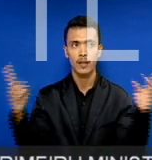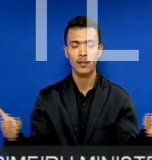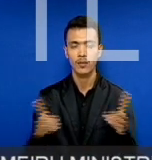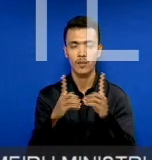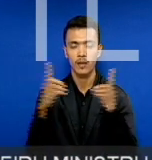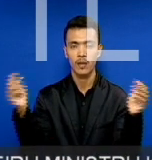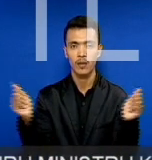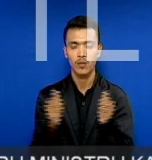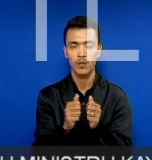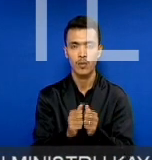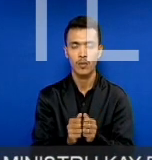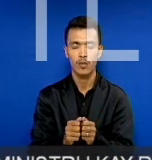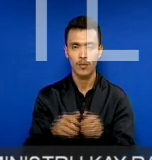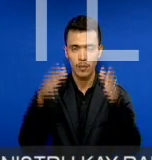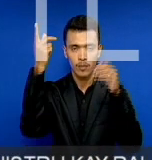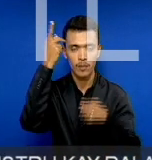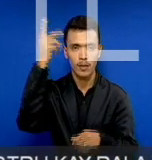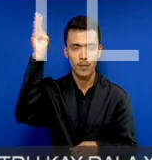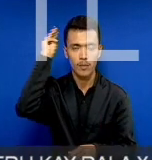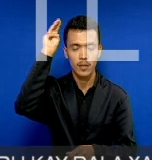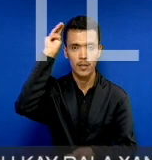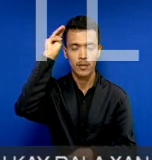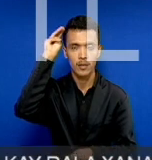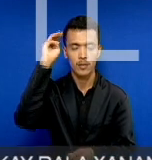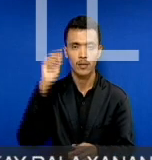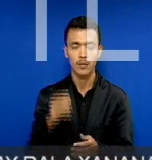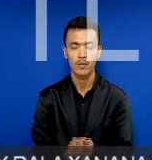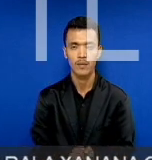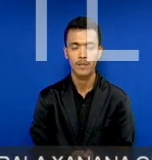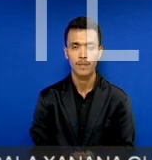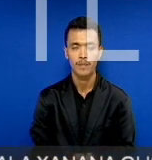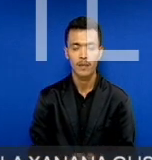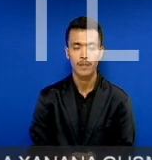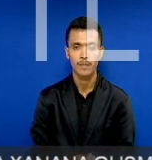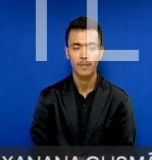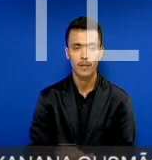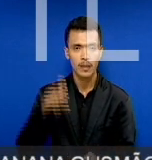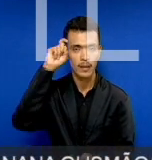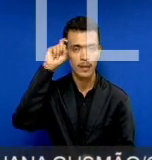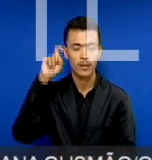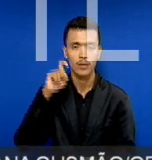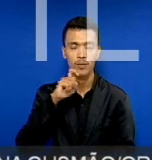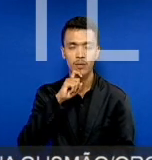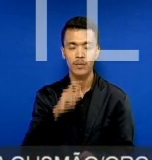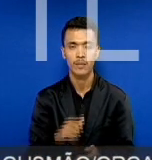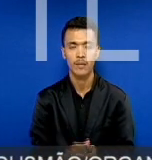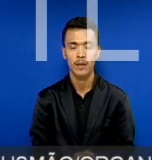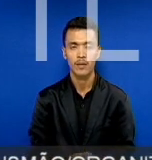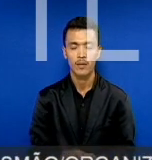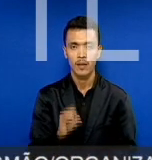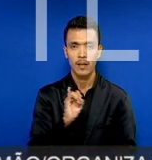maloho senhora excelência primeiro ministro Kairala Senana Guzmão